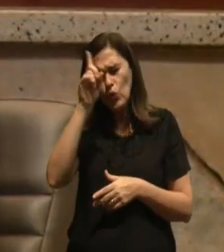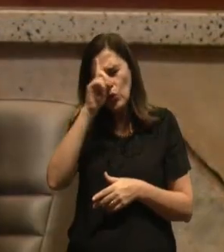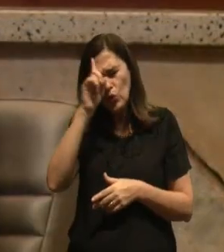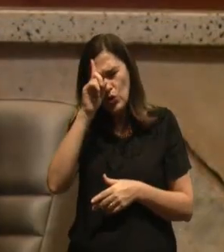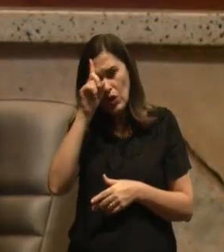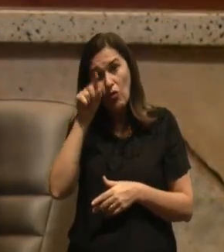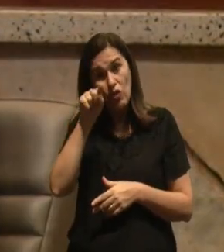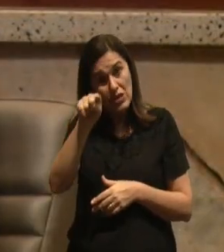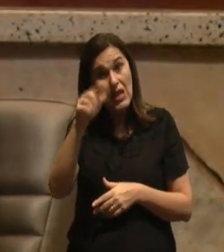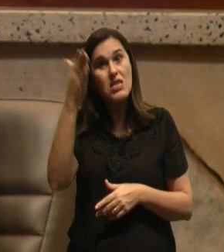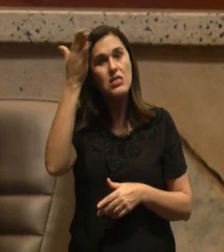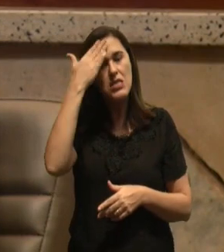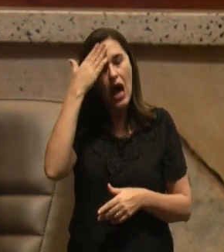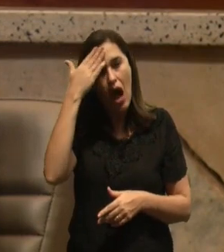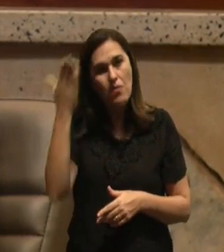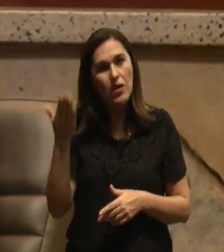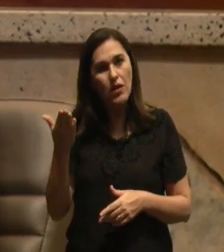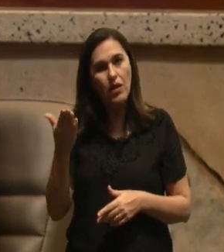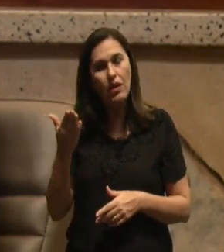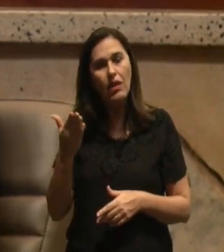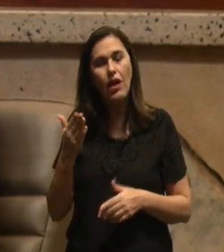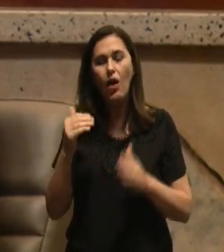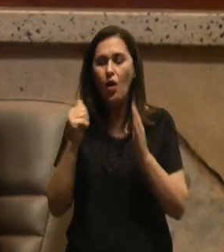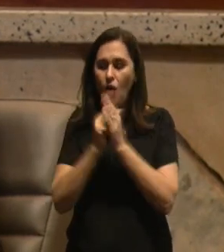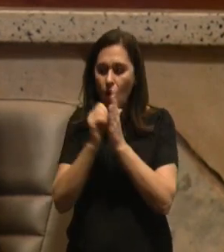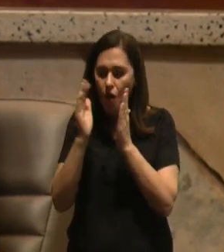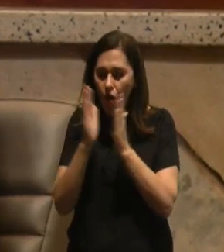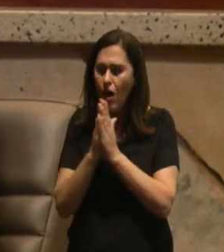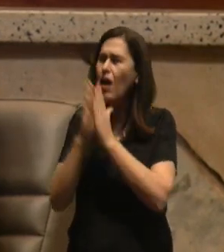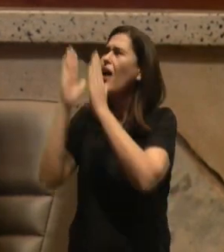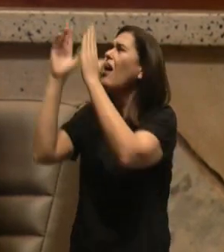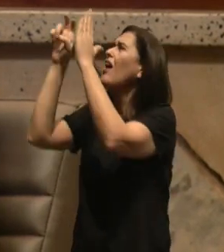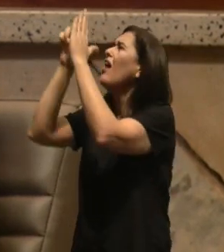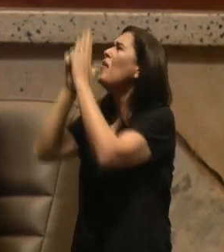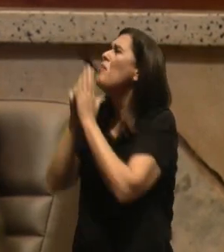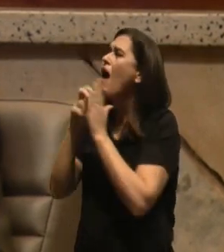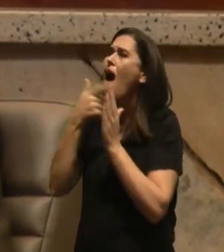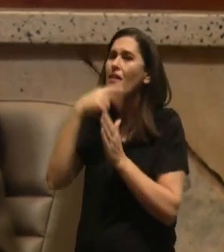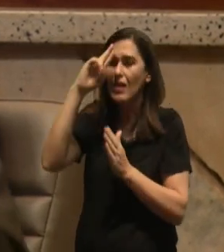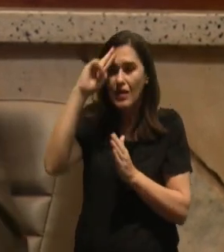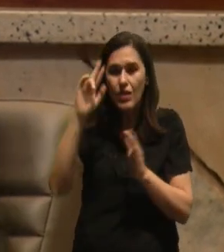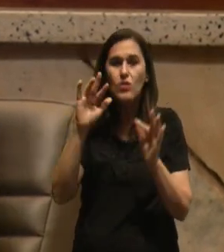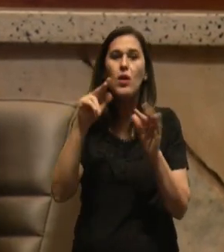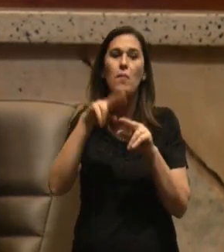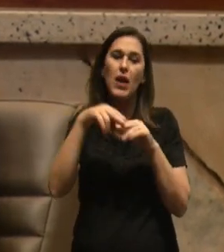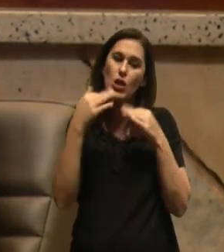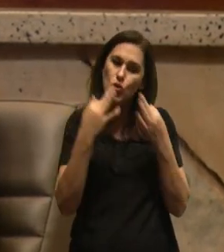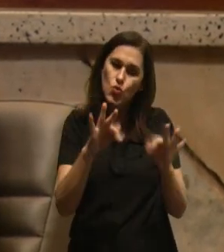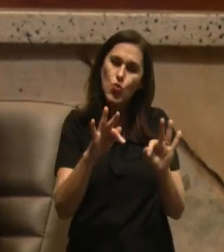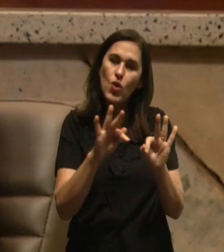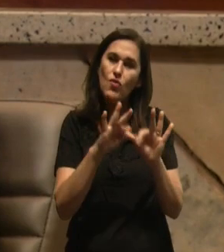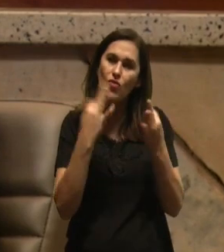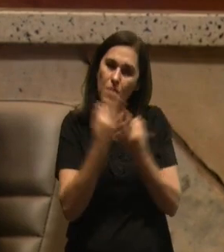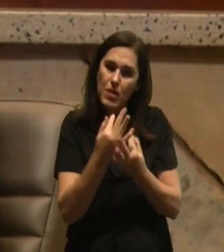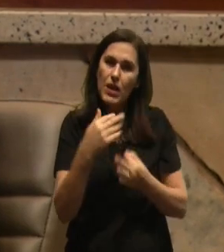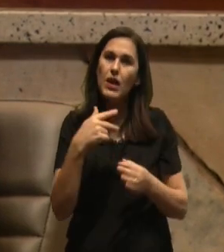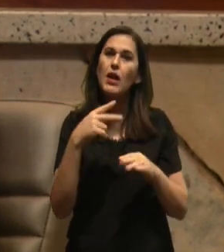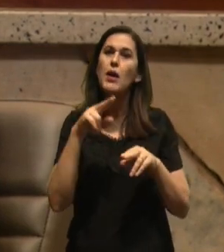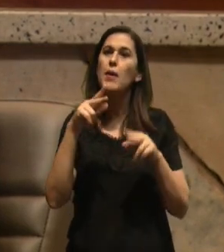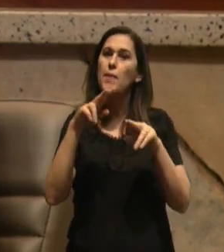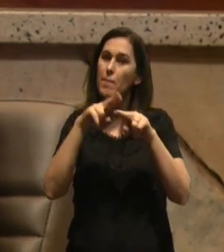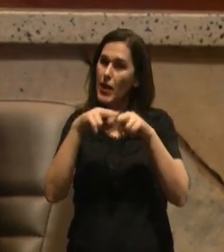disso. Nós temos orado ao Senhor, nós temos clamado a Deus pela sua família, pela sua vida, pelos